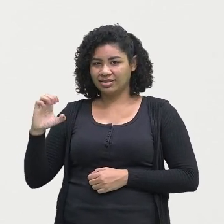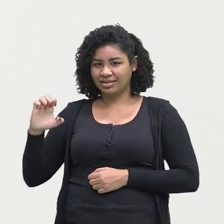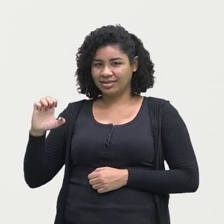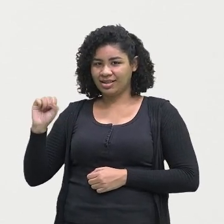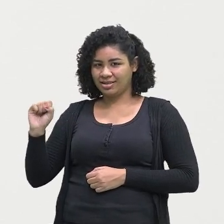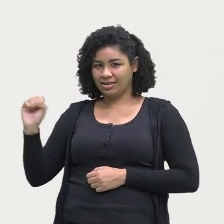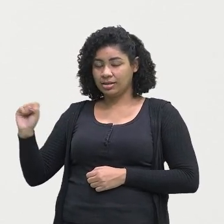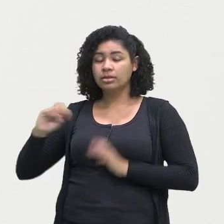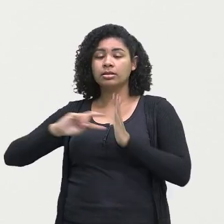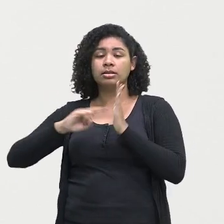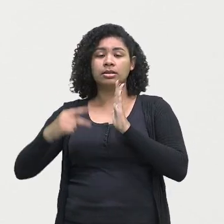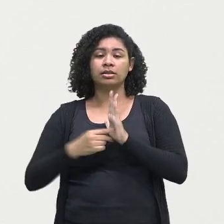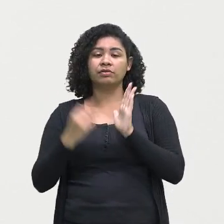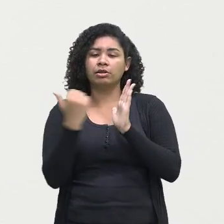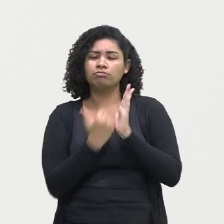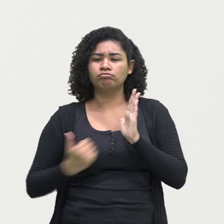vendo